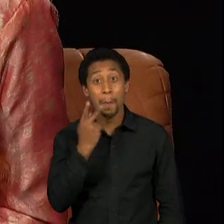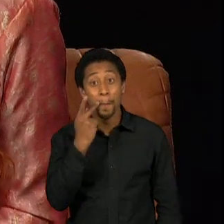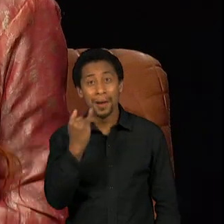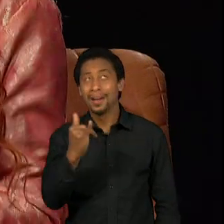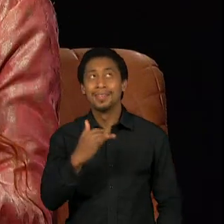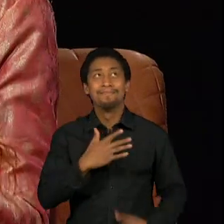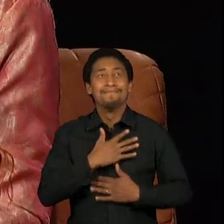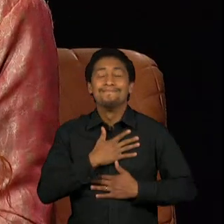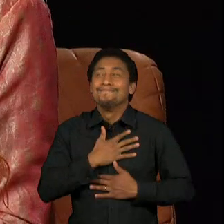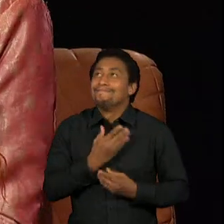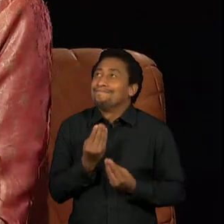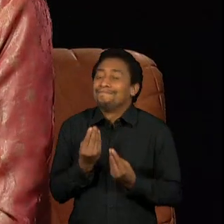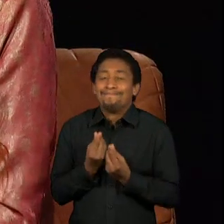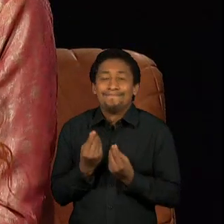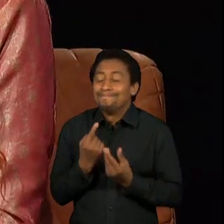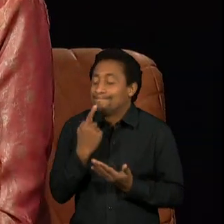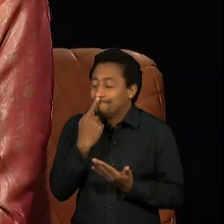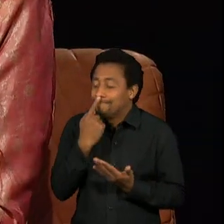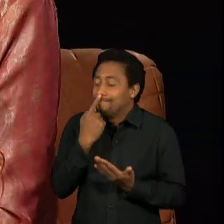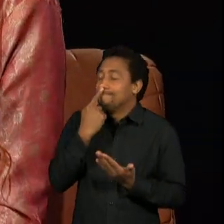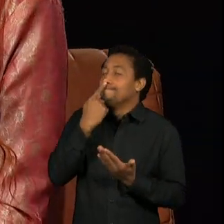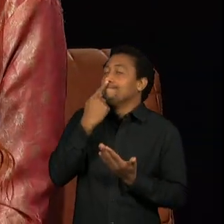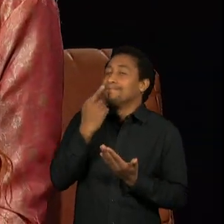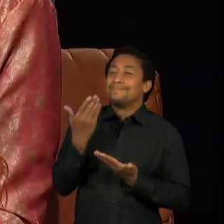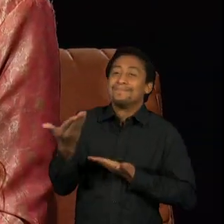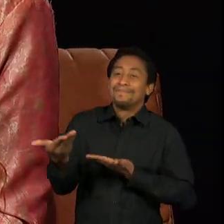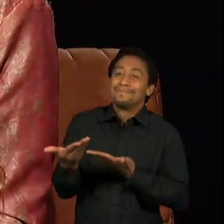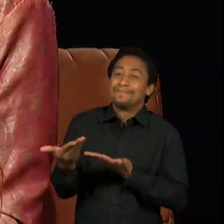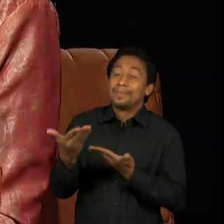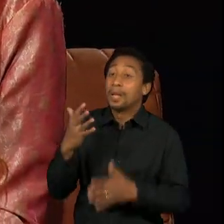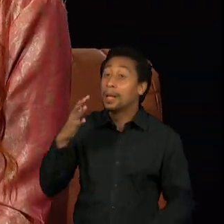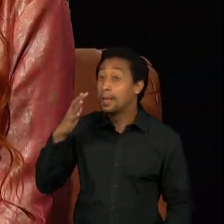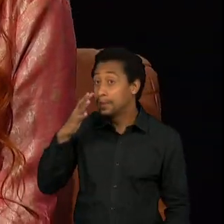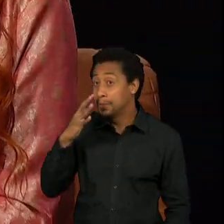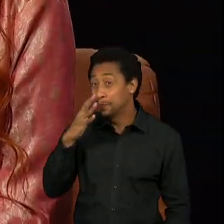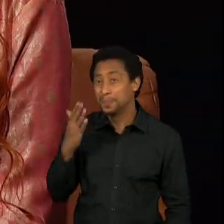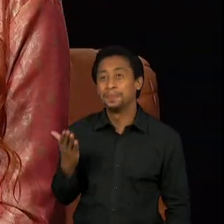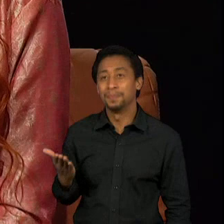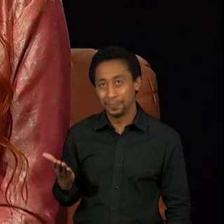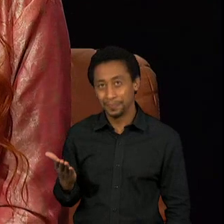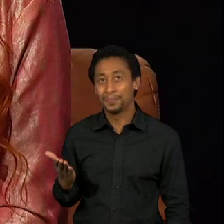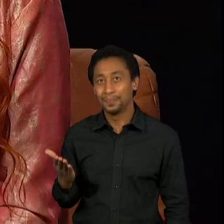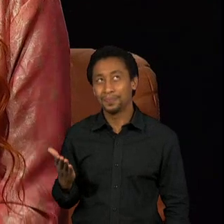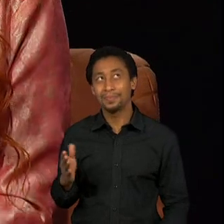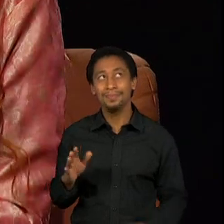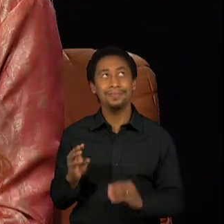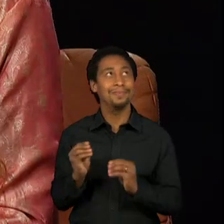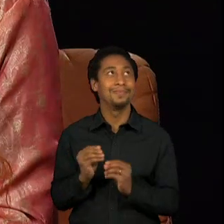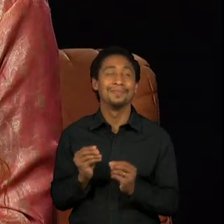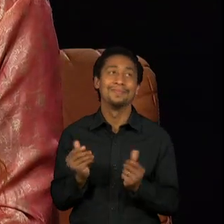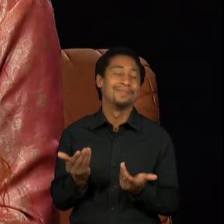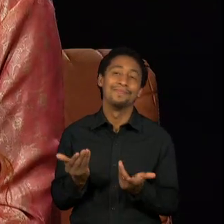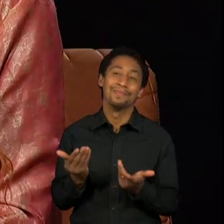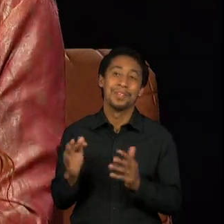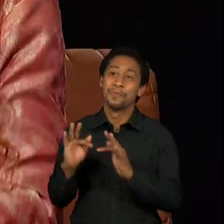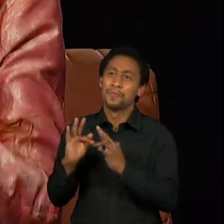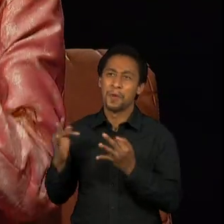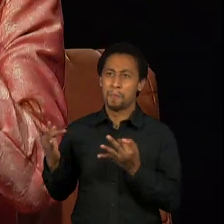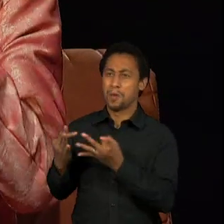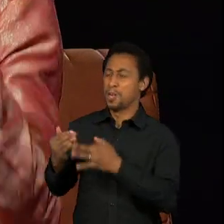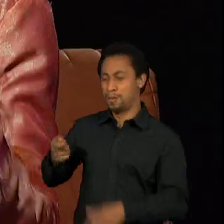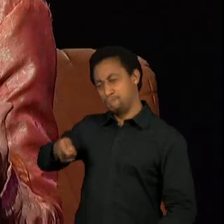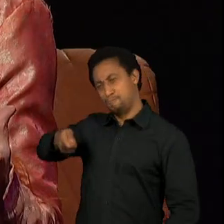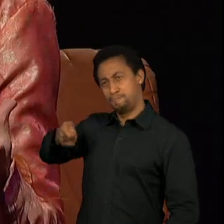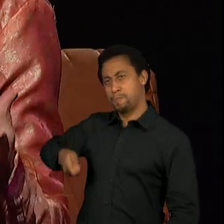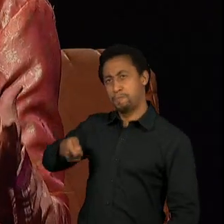enorme afeto por ele, imenso, uma admiração enorme, não é, daquela família aristocrática